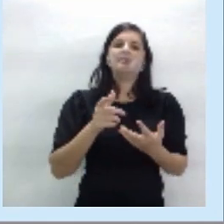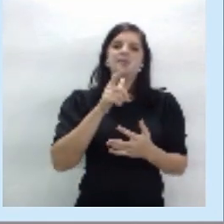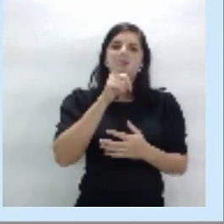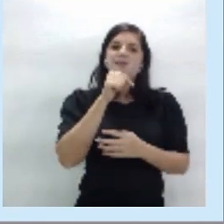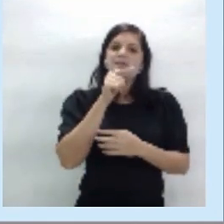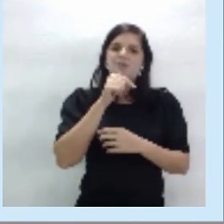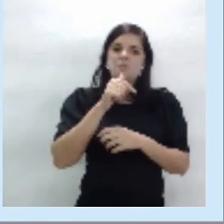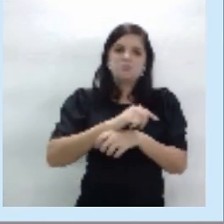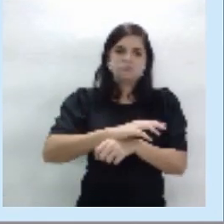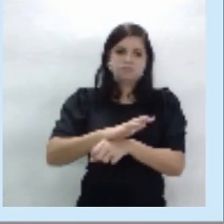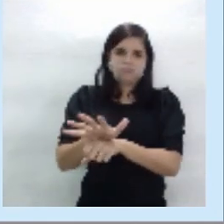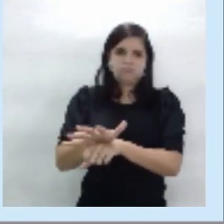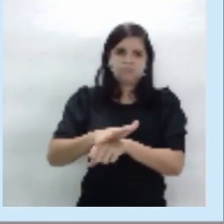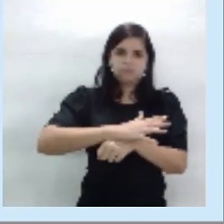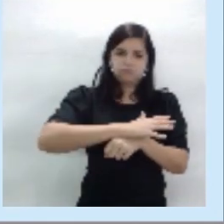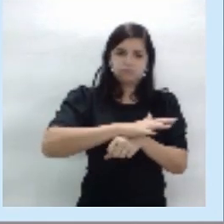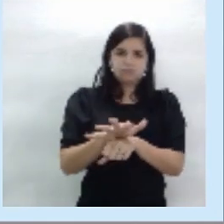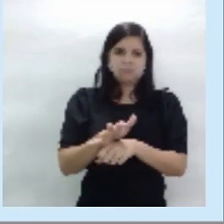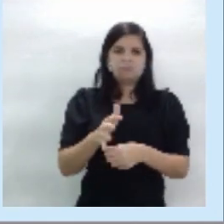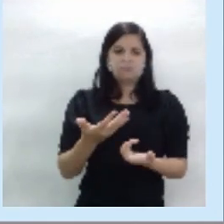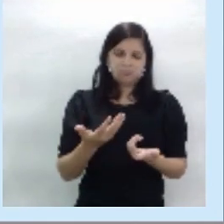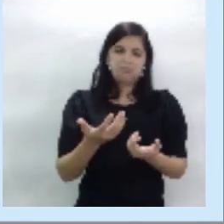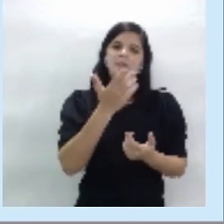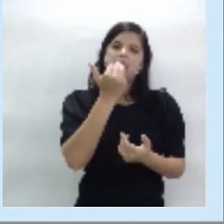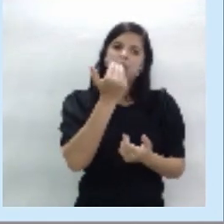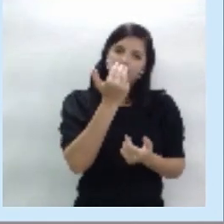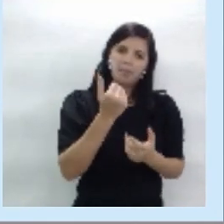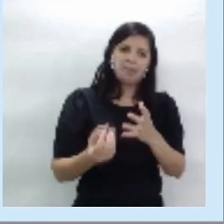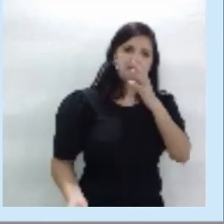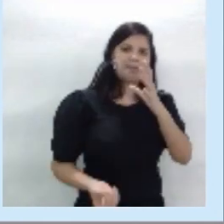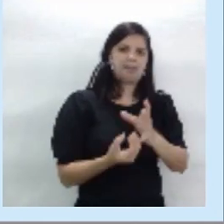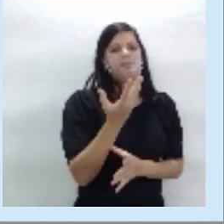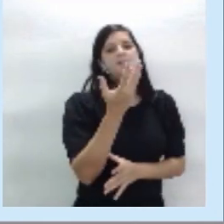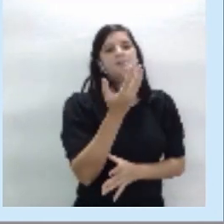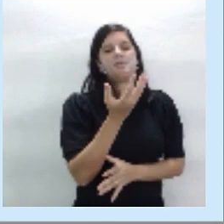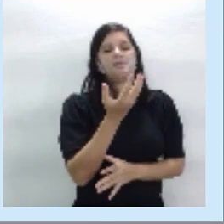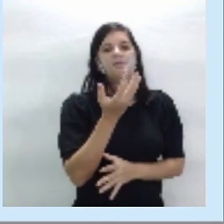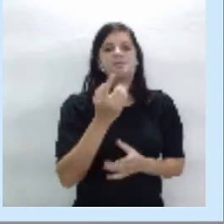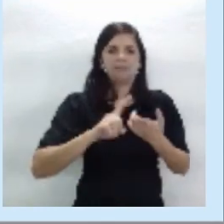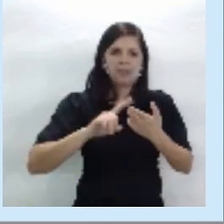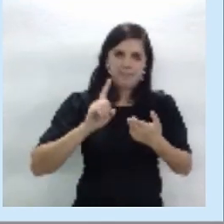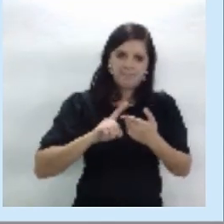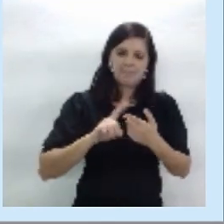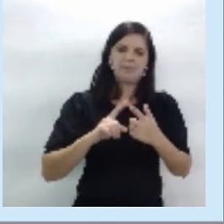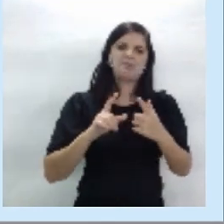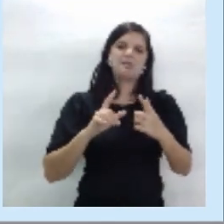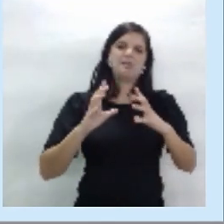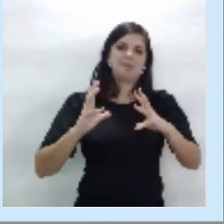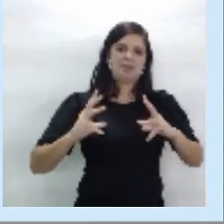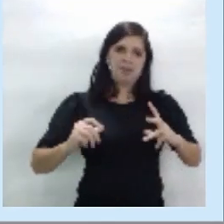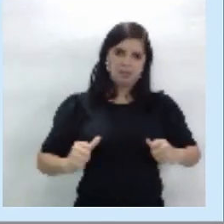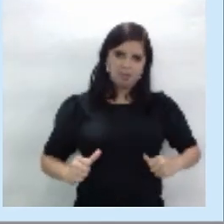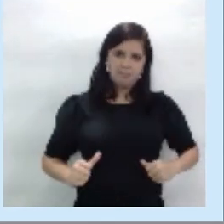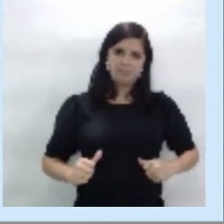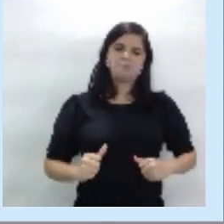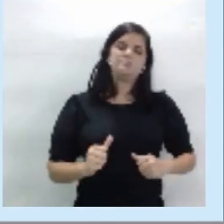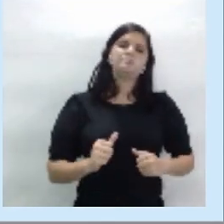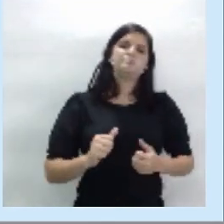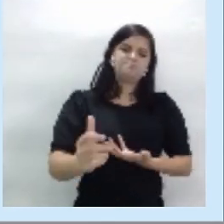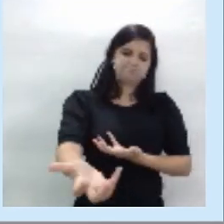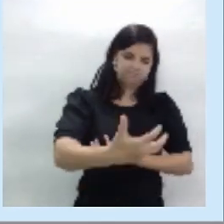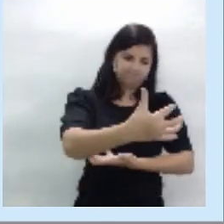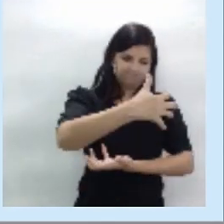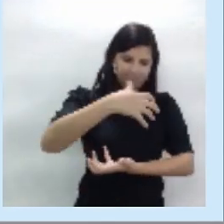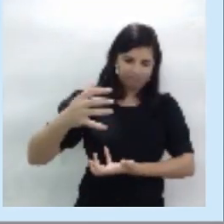essas diversas formas de produção de alimento, e há também um jeito de você tratar alimento de modo industrial, né, por meio